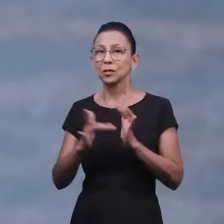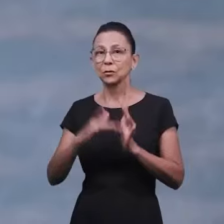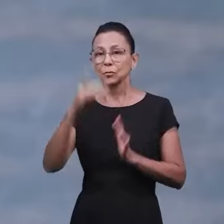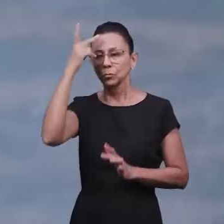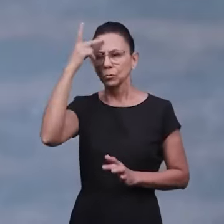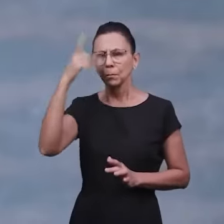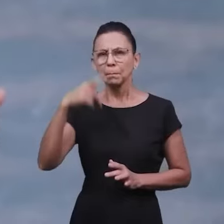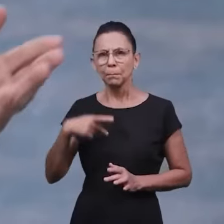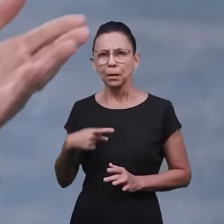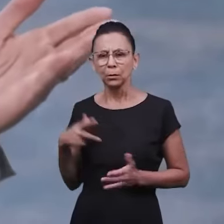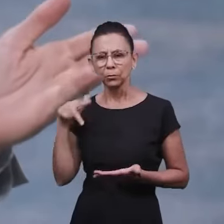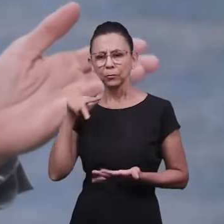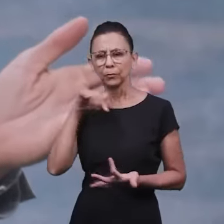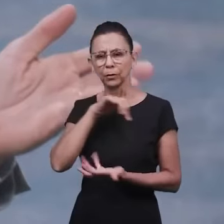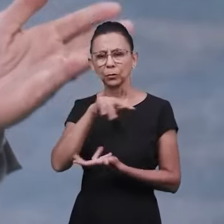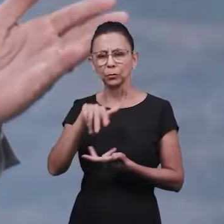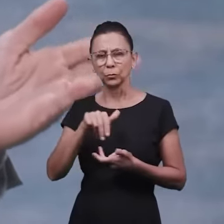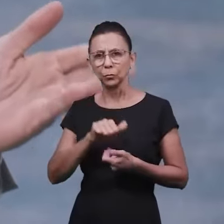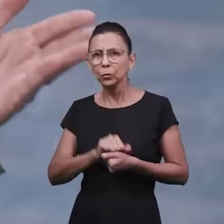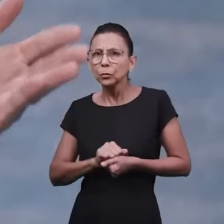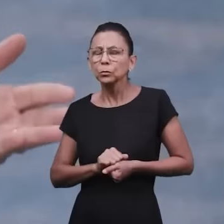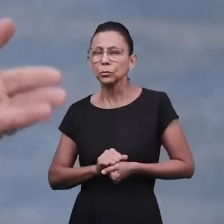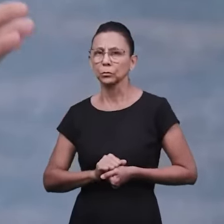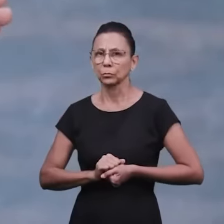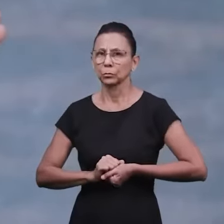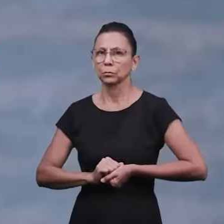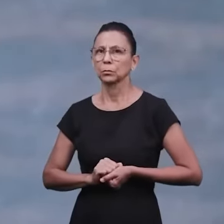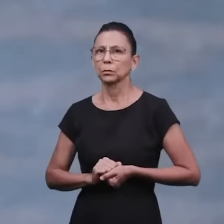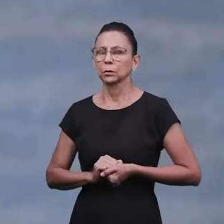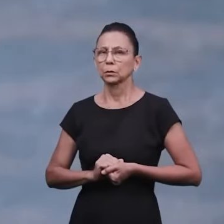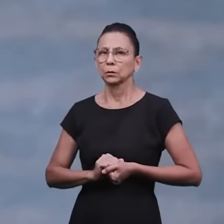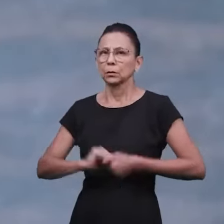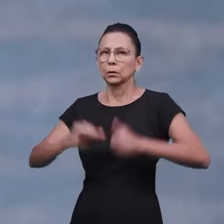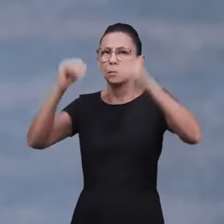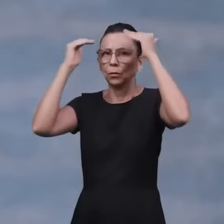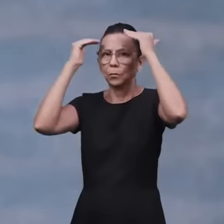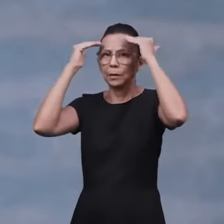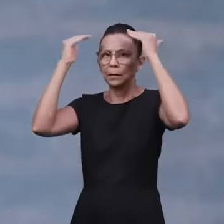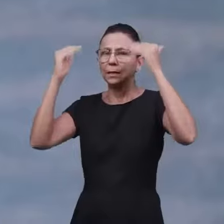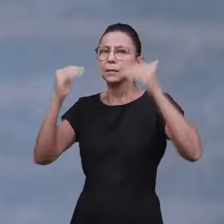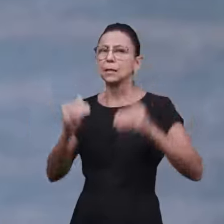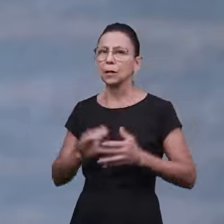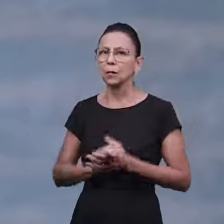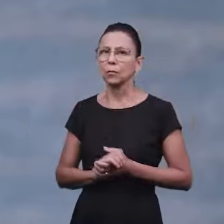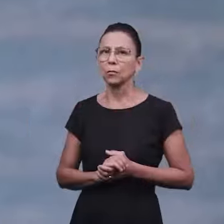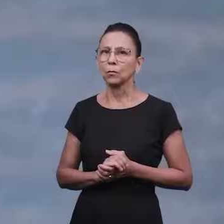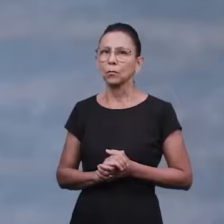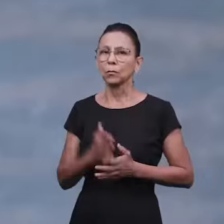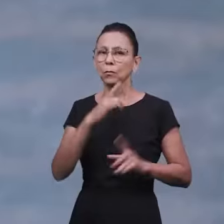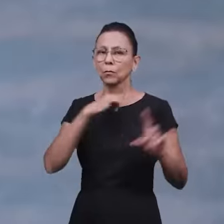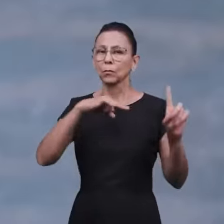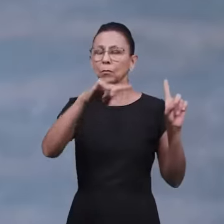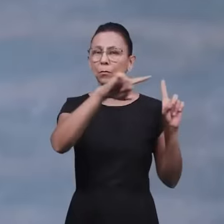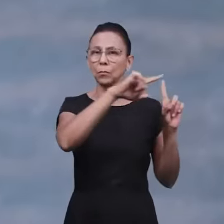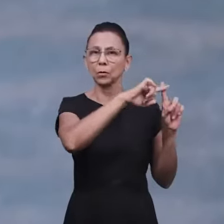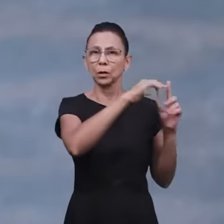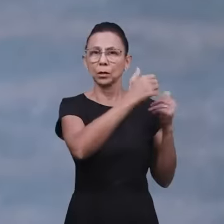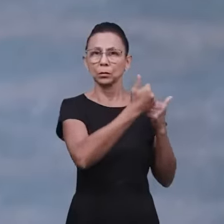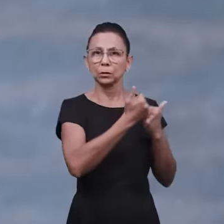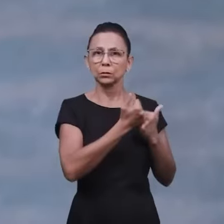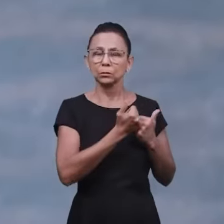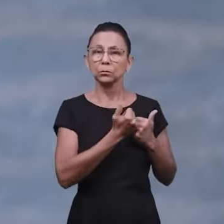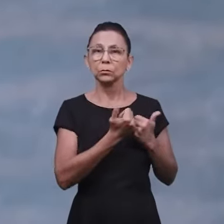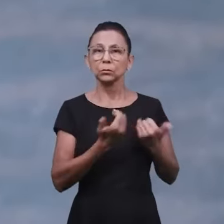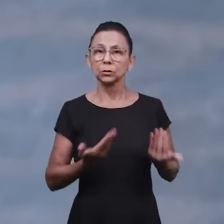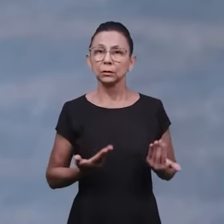aprender a obedecer. E ele aprendeu a obediência por tudo que padeceu. Ou seja, Maria, lá e José, que era, né, tinha